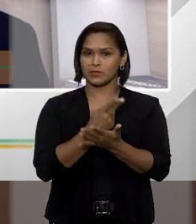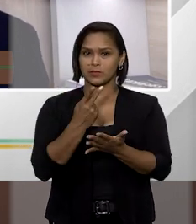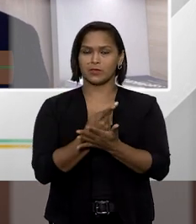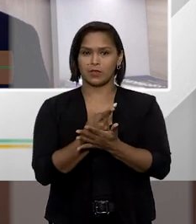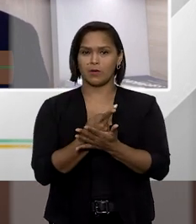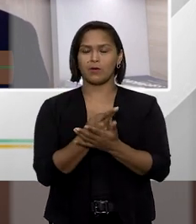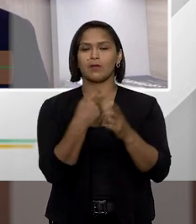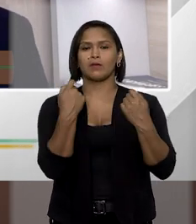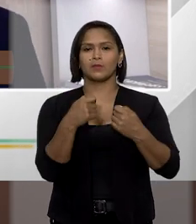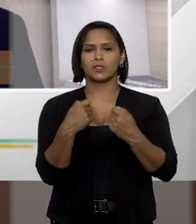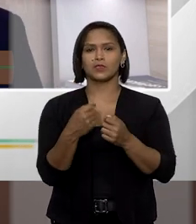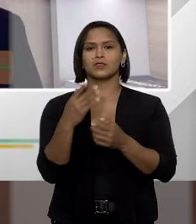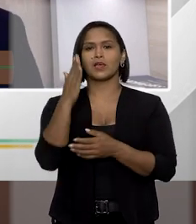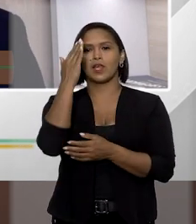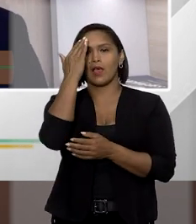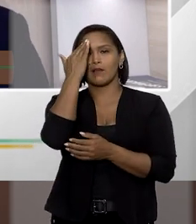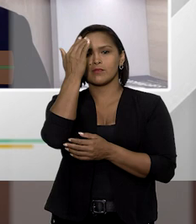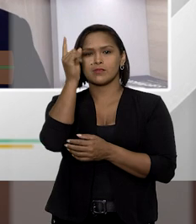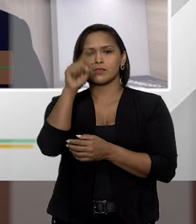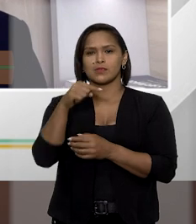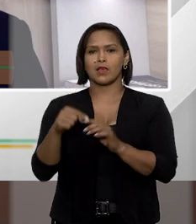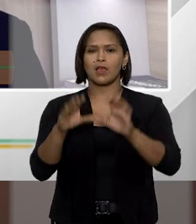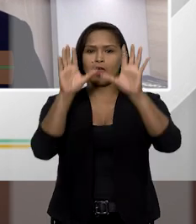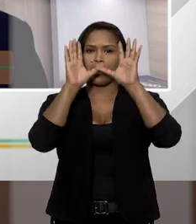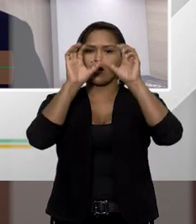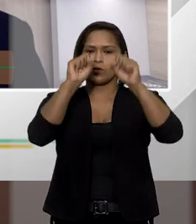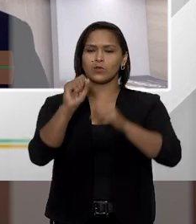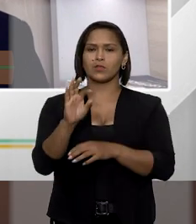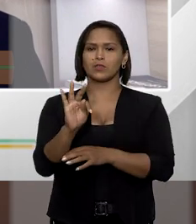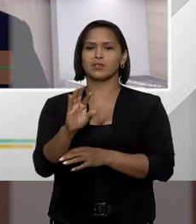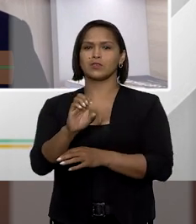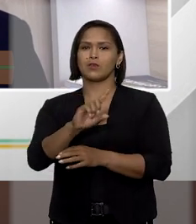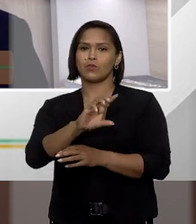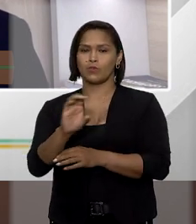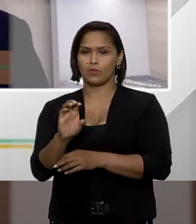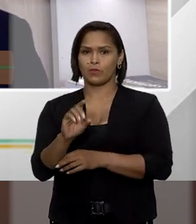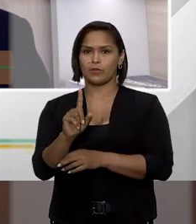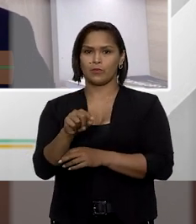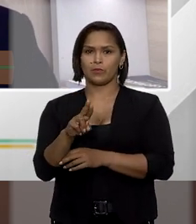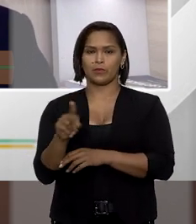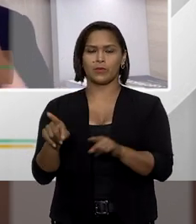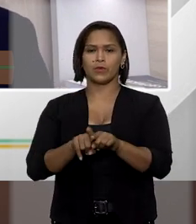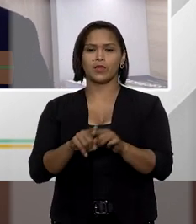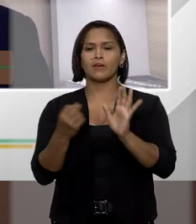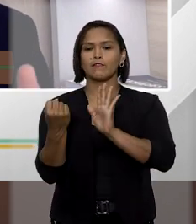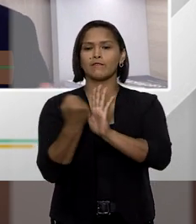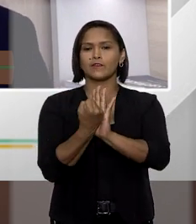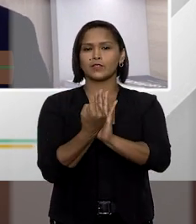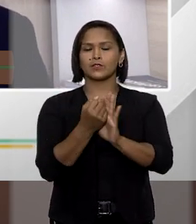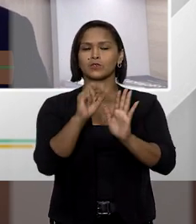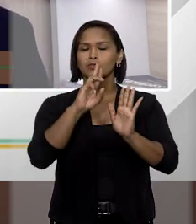ilícitas, deveriam dar ciência ao Tribunal de Contas da União e fixou uma